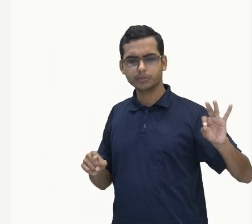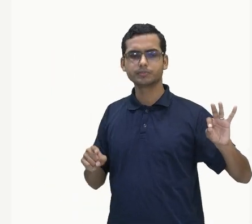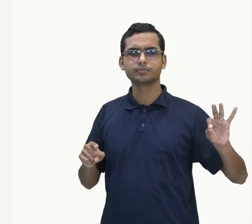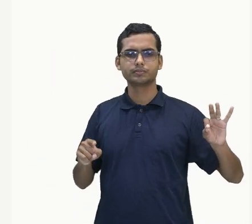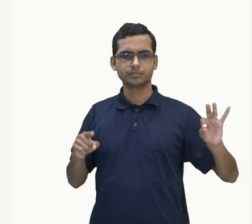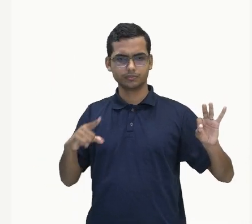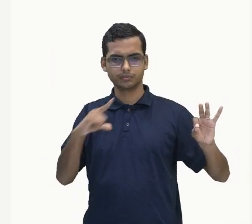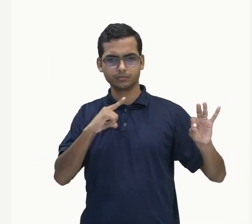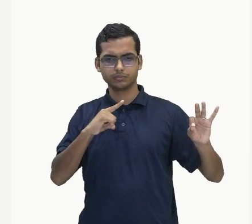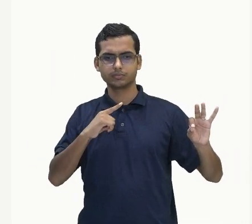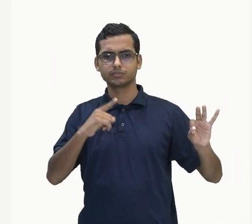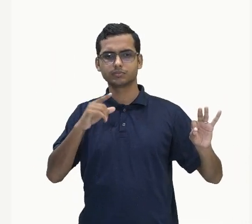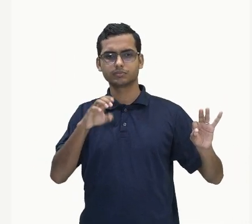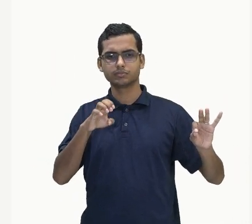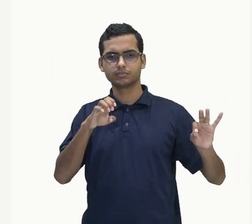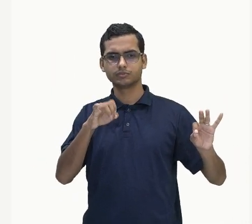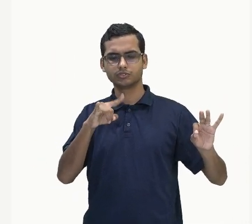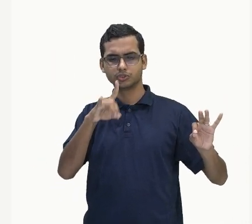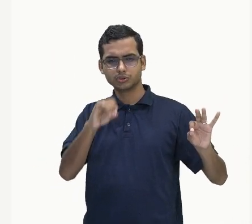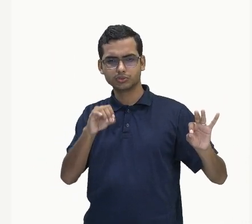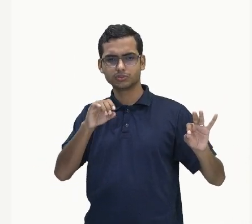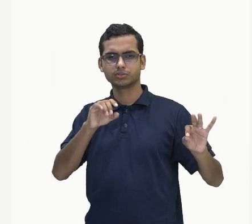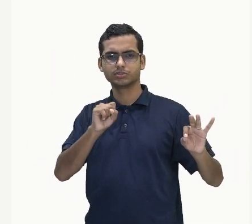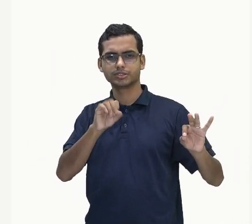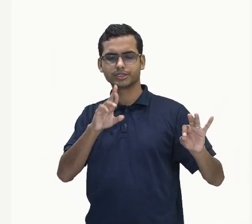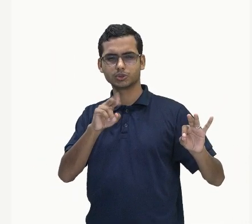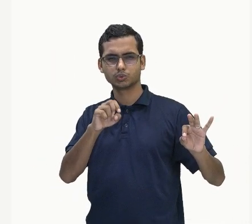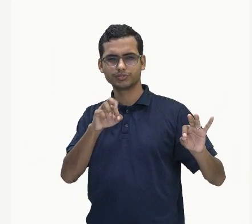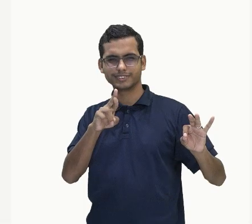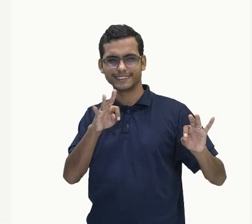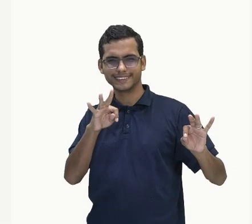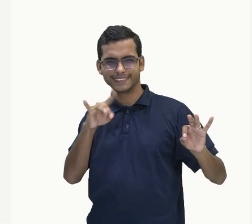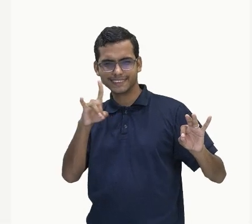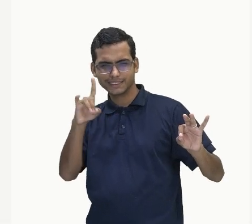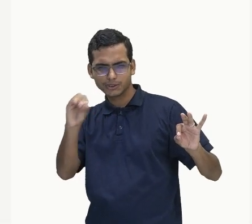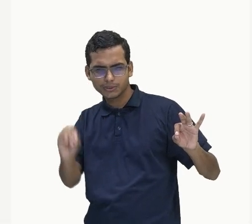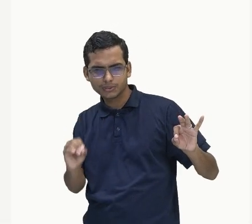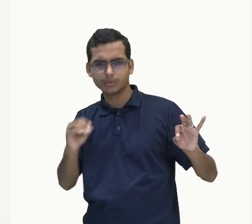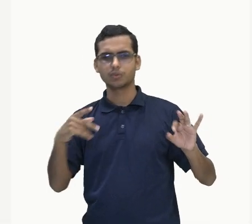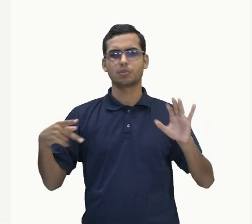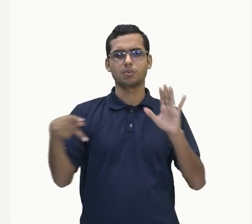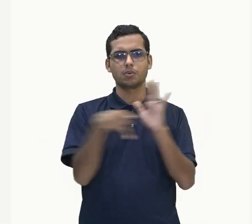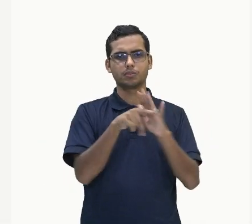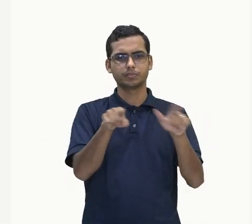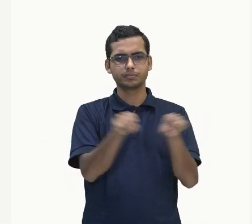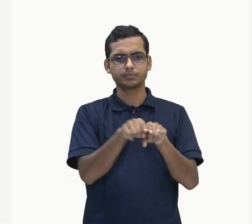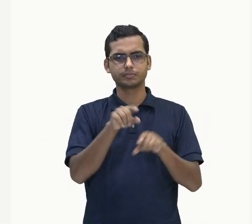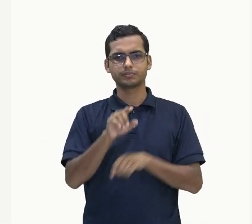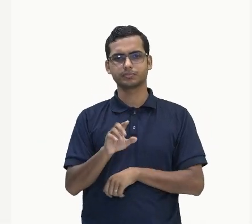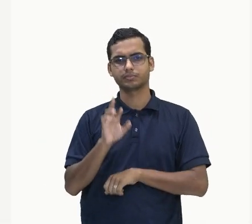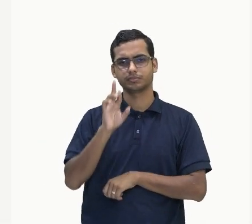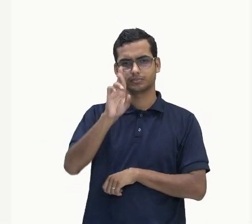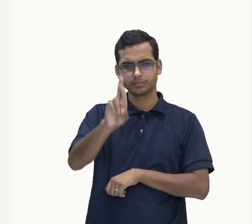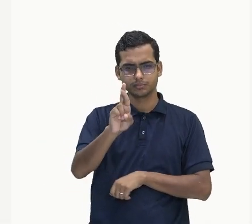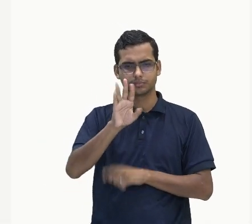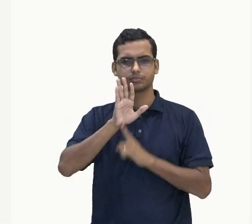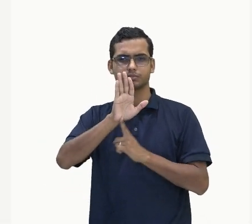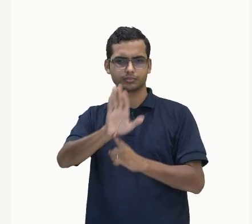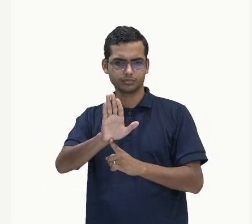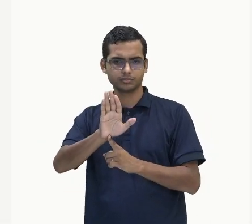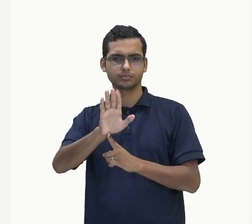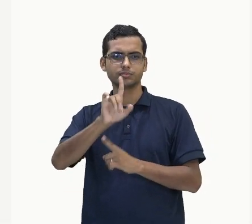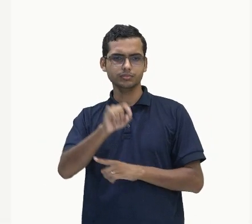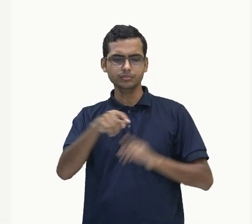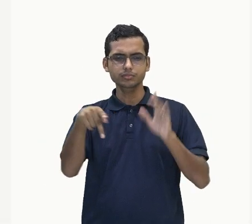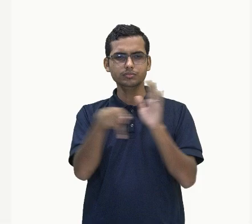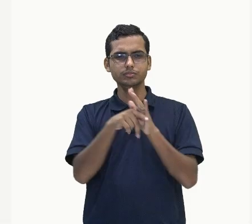eixos secundários. O raio da esfera R, que origina a calota, é chamado de raio de curvatura do espelho.